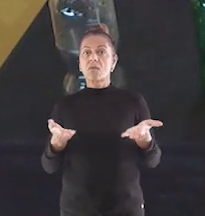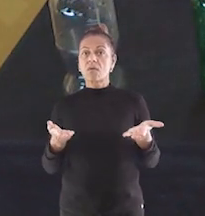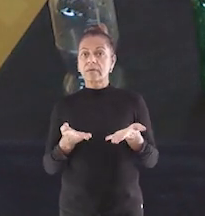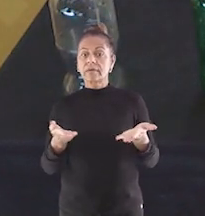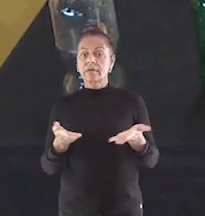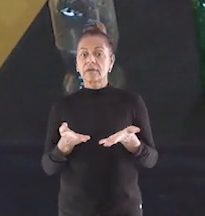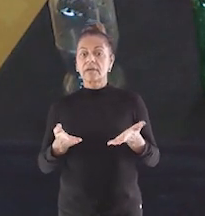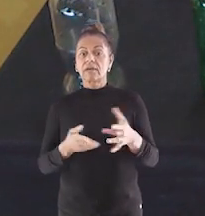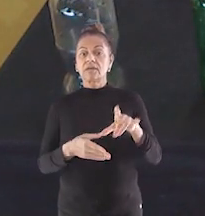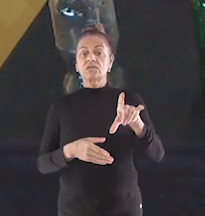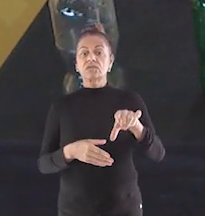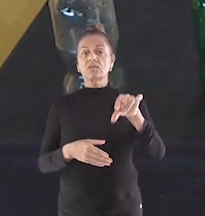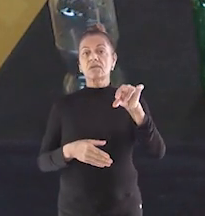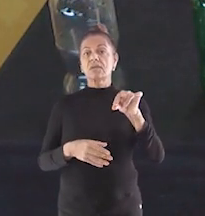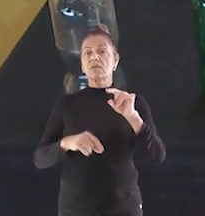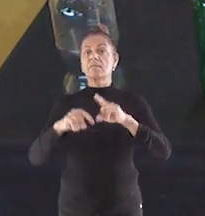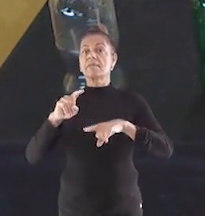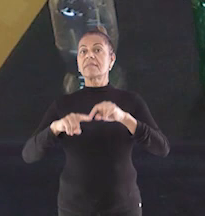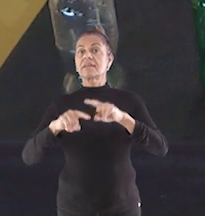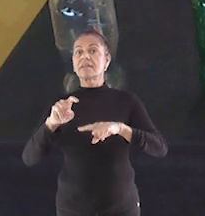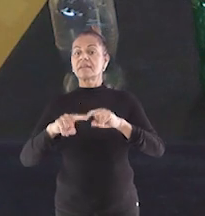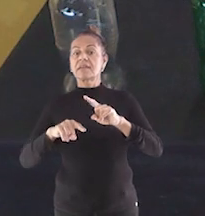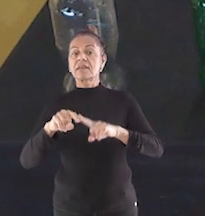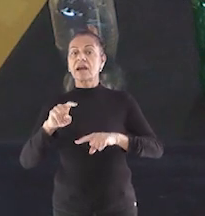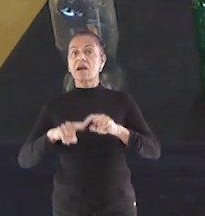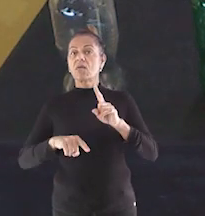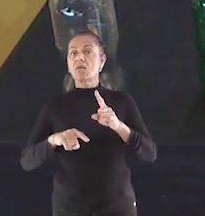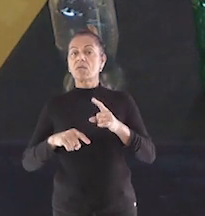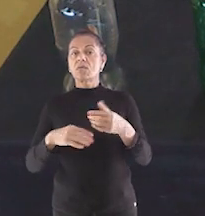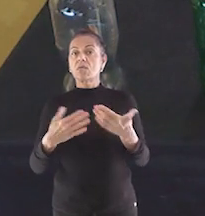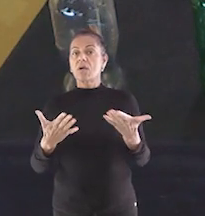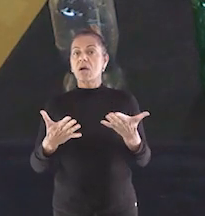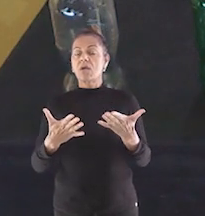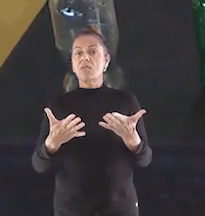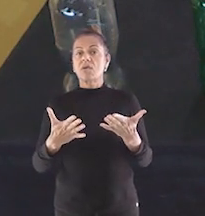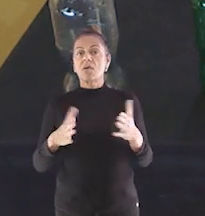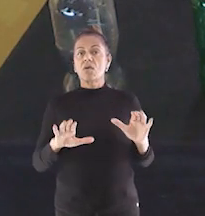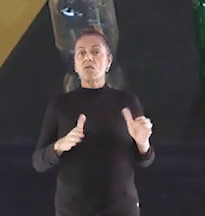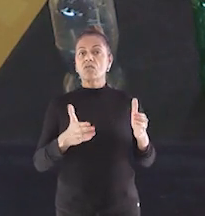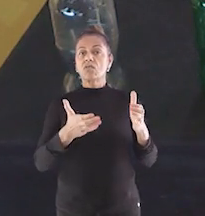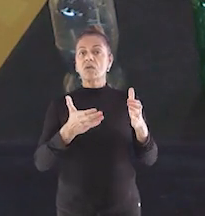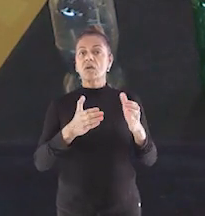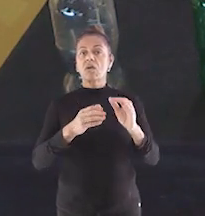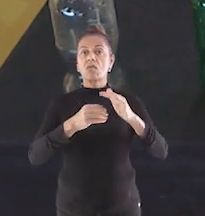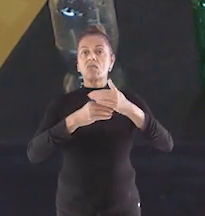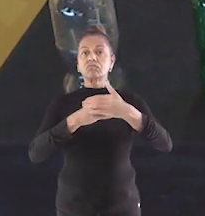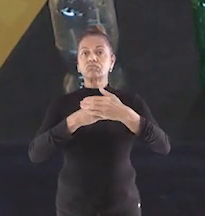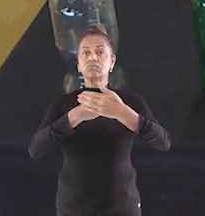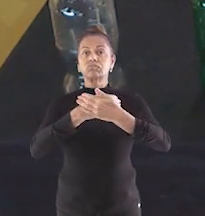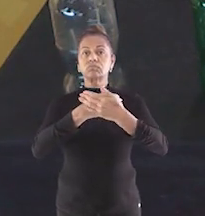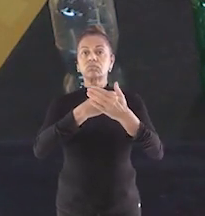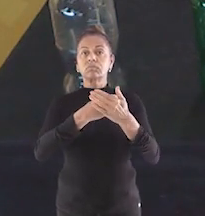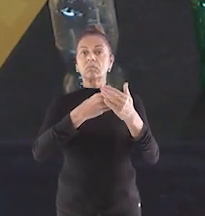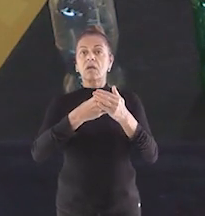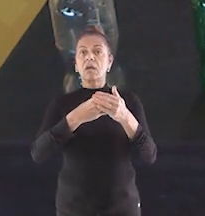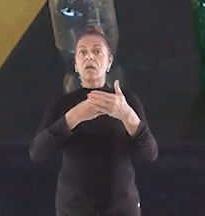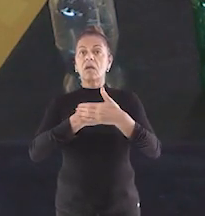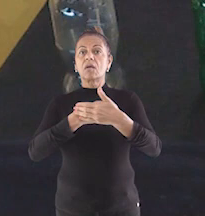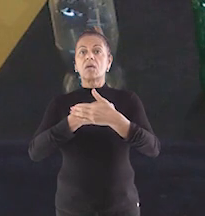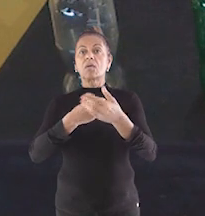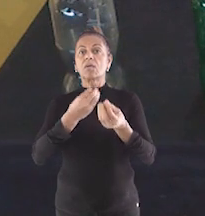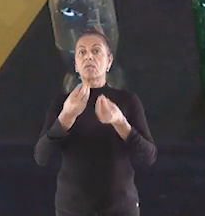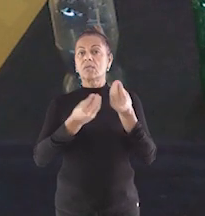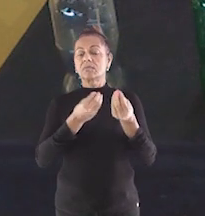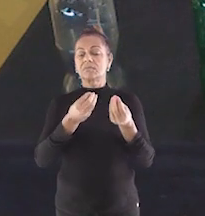Feito isso, nós vamos escolher qual material nós vamos envolver o nosso vulcão. Eu tenho aqui a argila